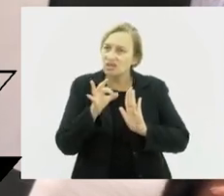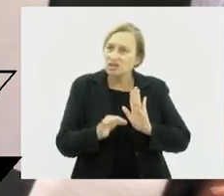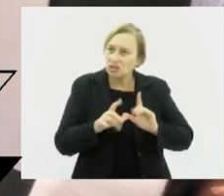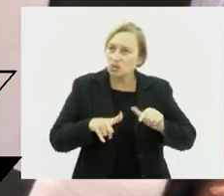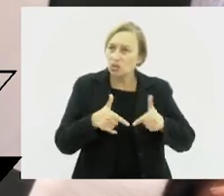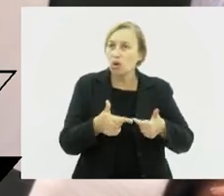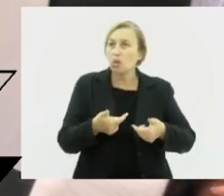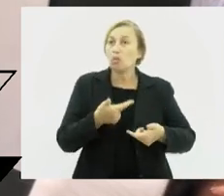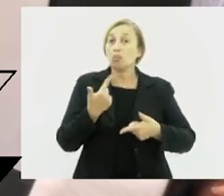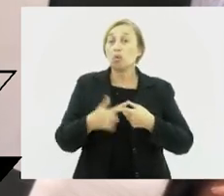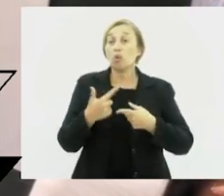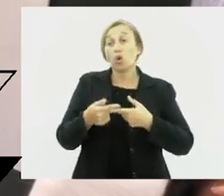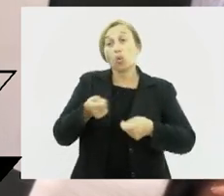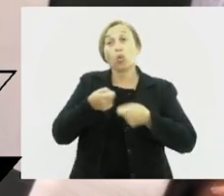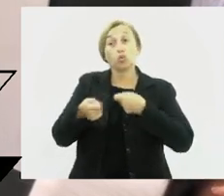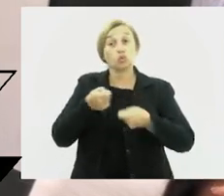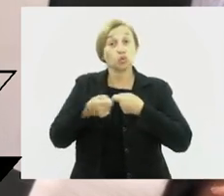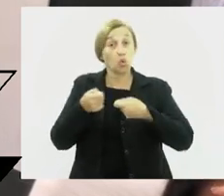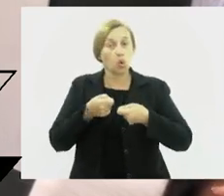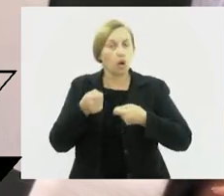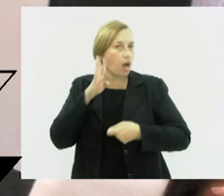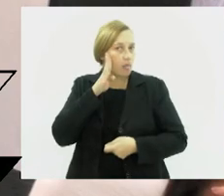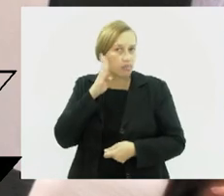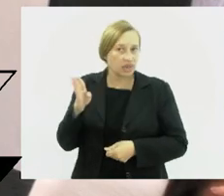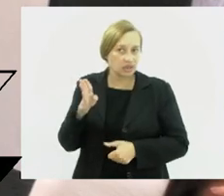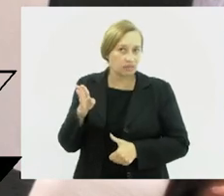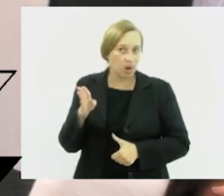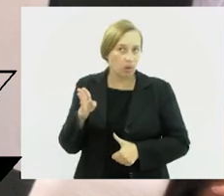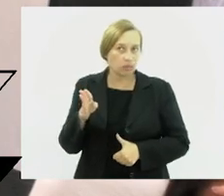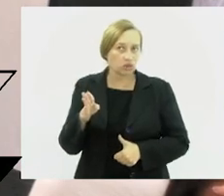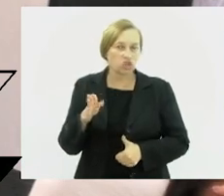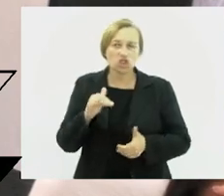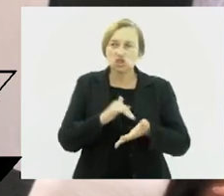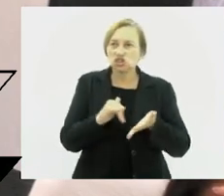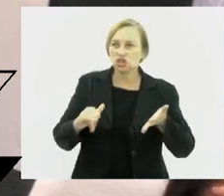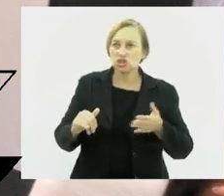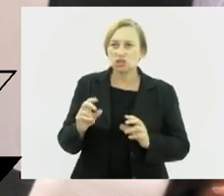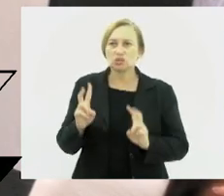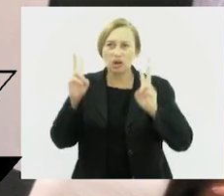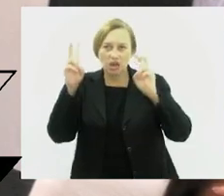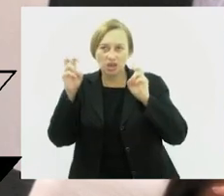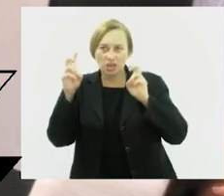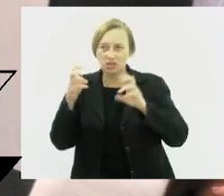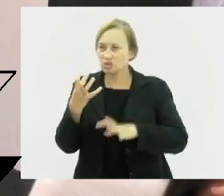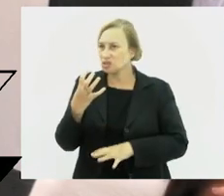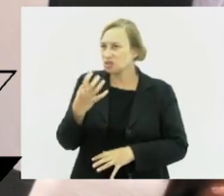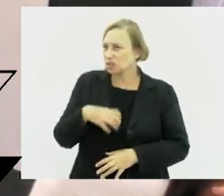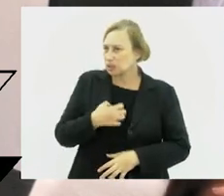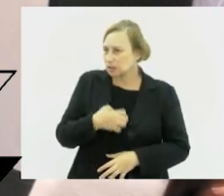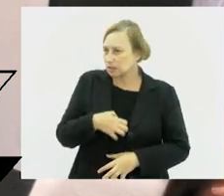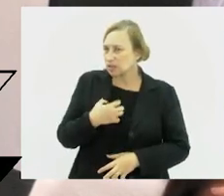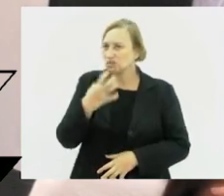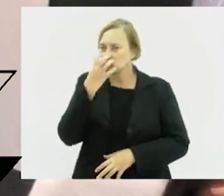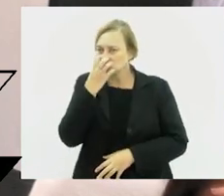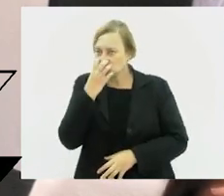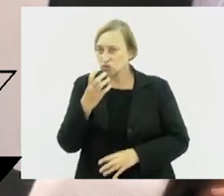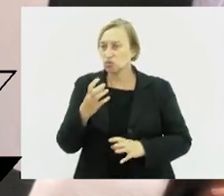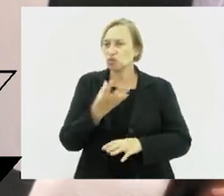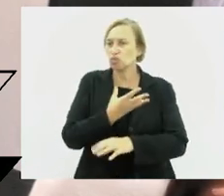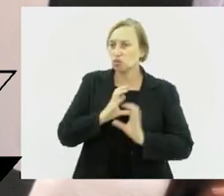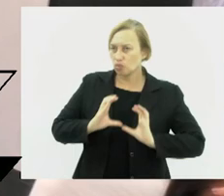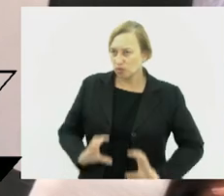o controle populacional é fundamental. Tirando a questão da agressividade dos cães, do comportamento, que eu acho que já foi mais do que